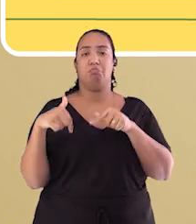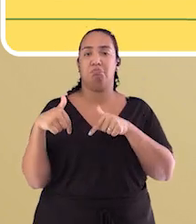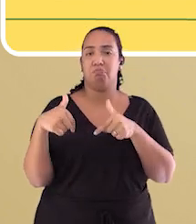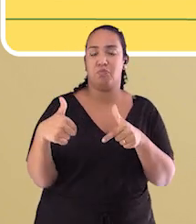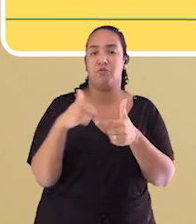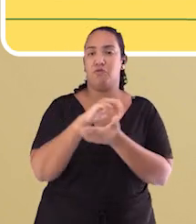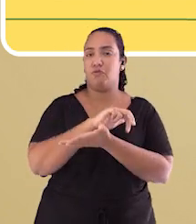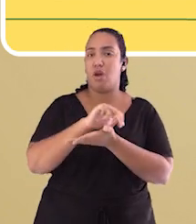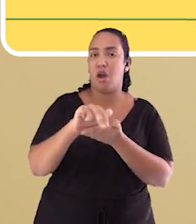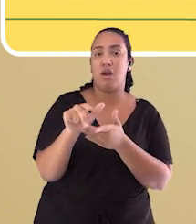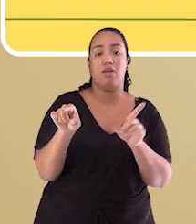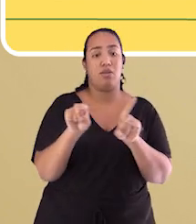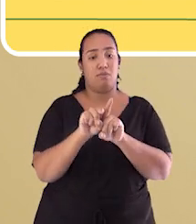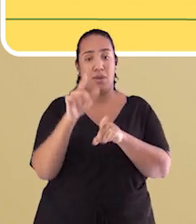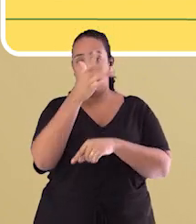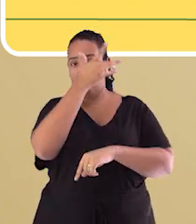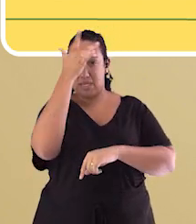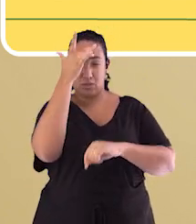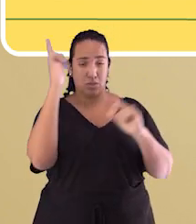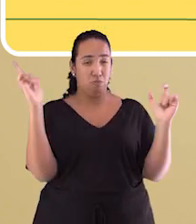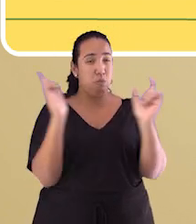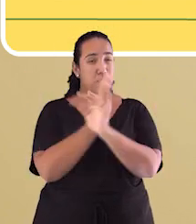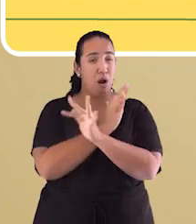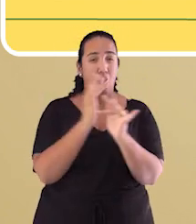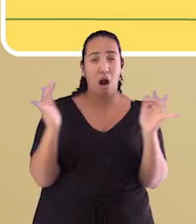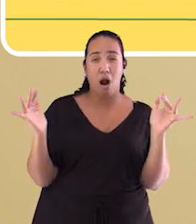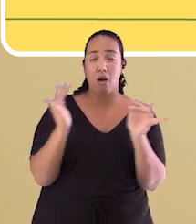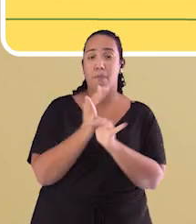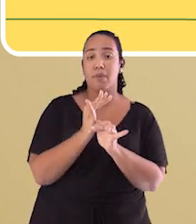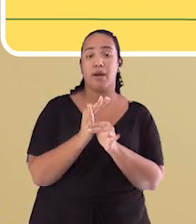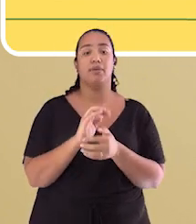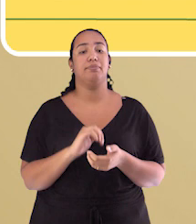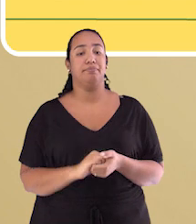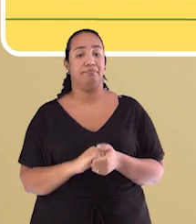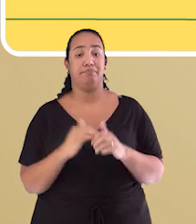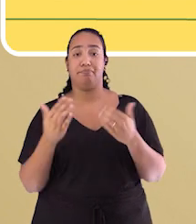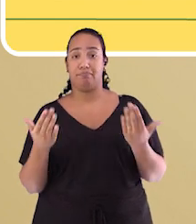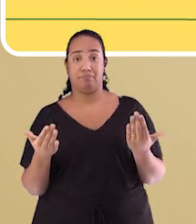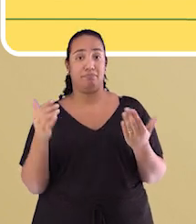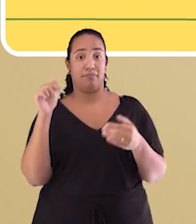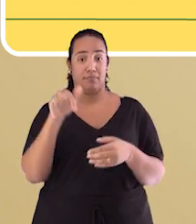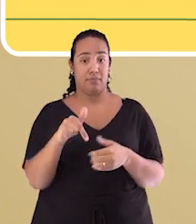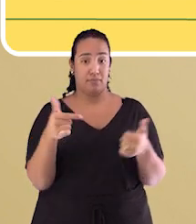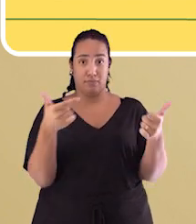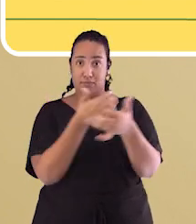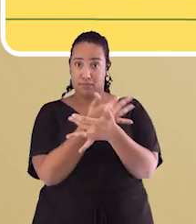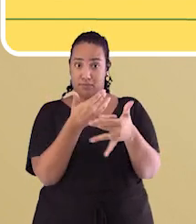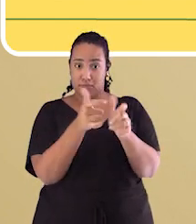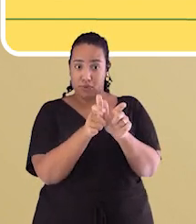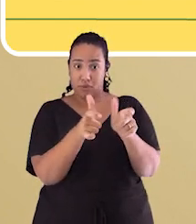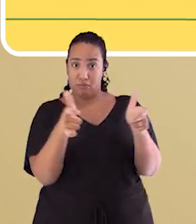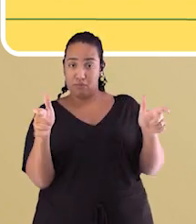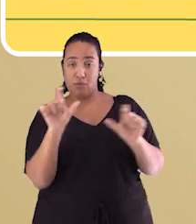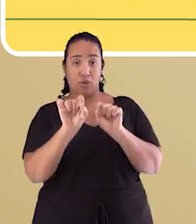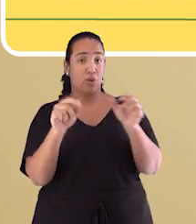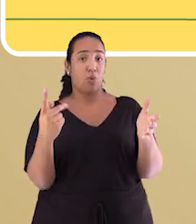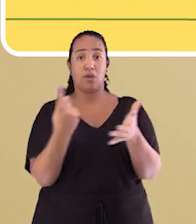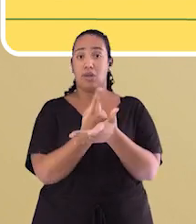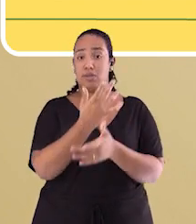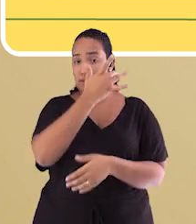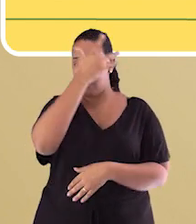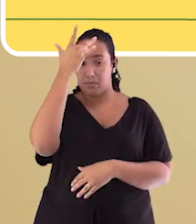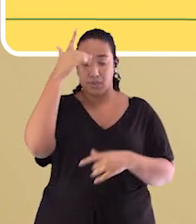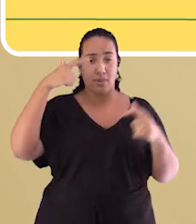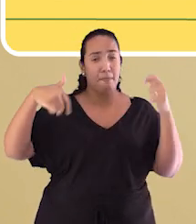e movimentação de pessoas bem intensa. Afinal, nas metrópoles é onde acontece esse maior fluxo de